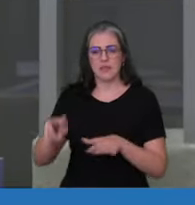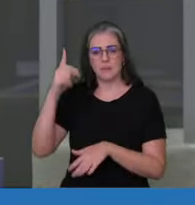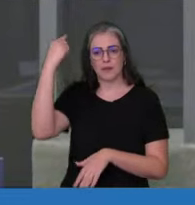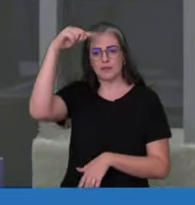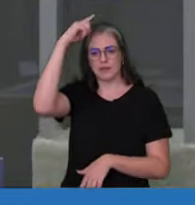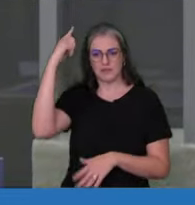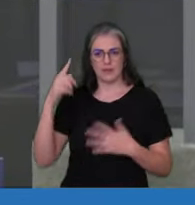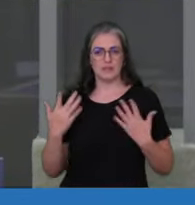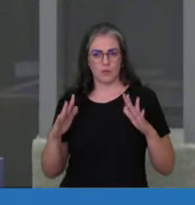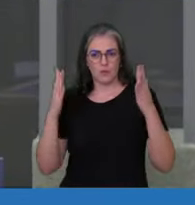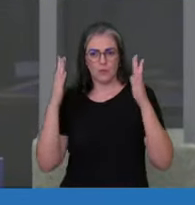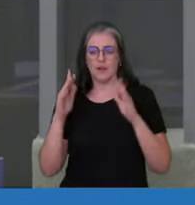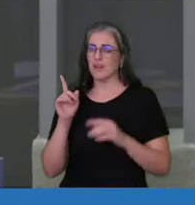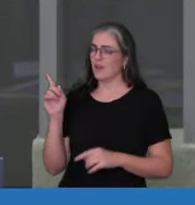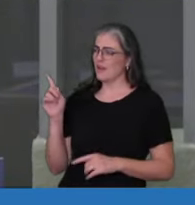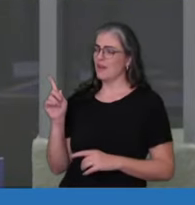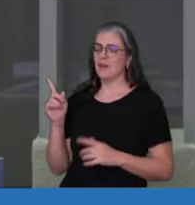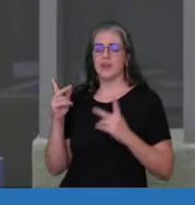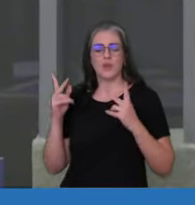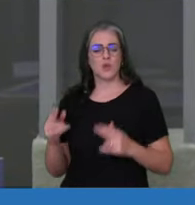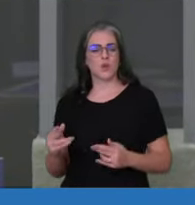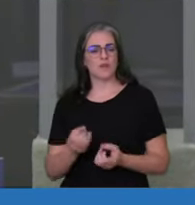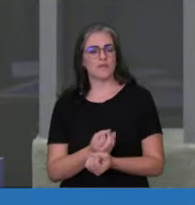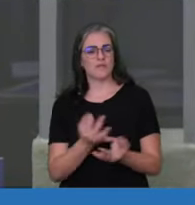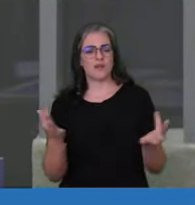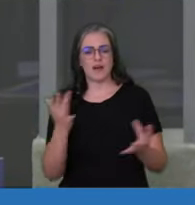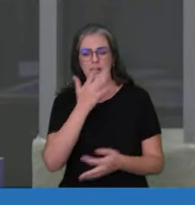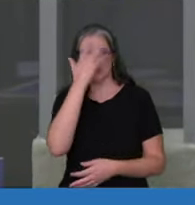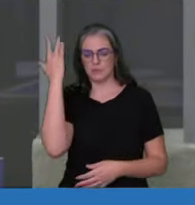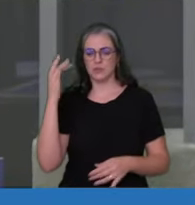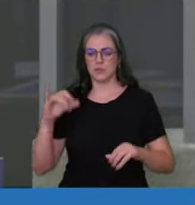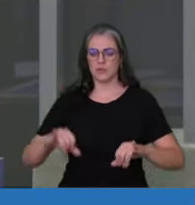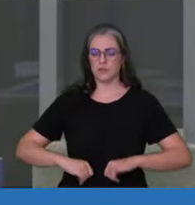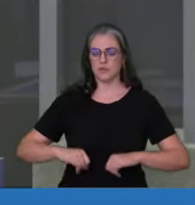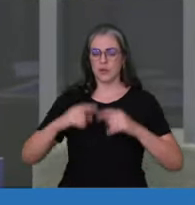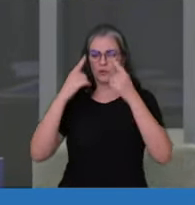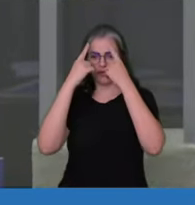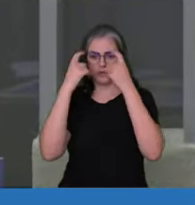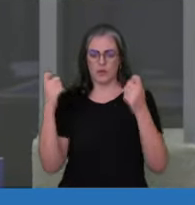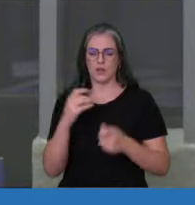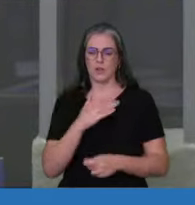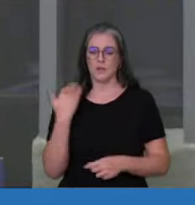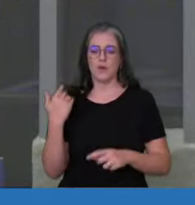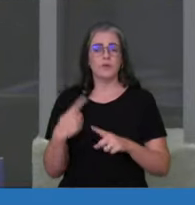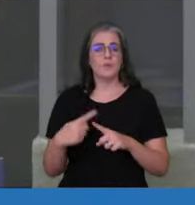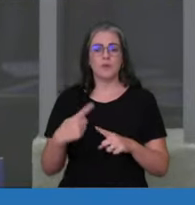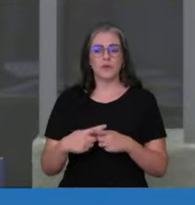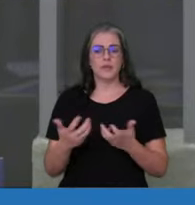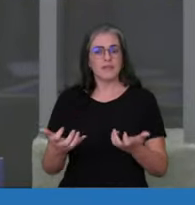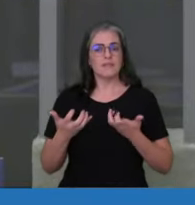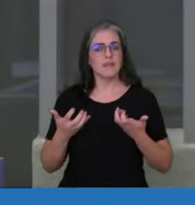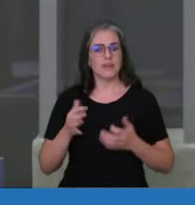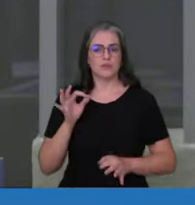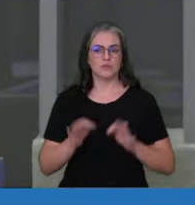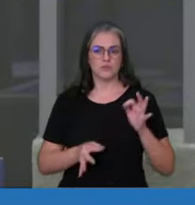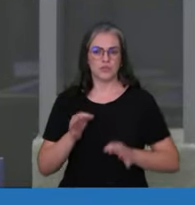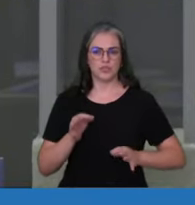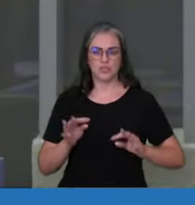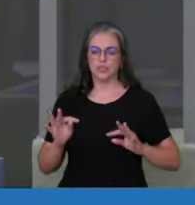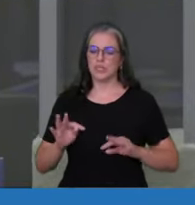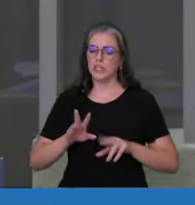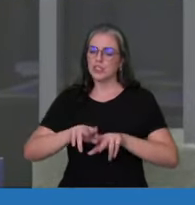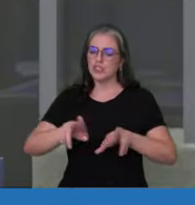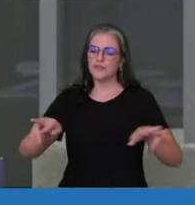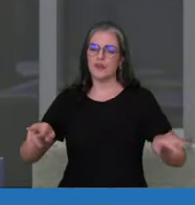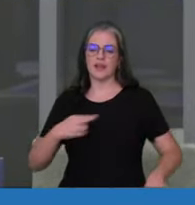todos os violentados, mortos e crucificados por amor à justiça de todas as religiões,